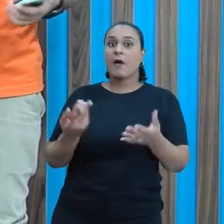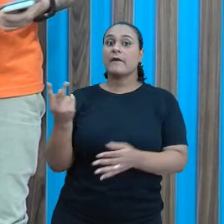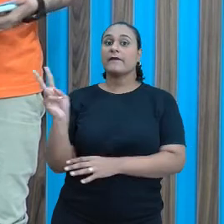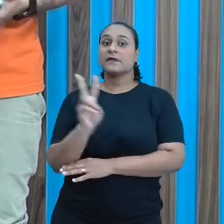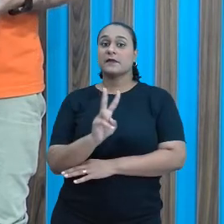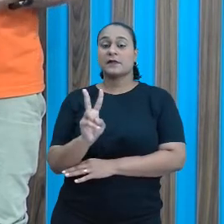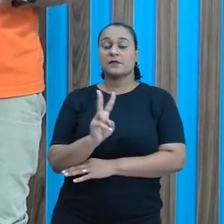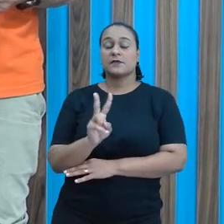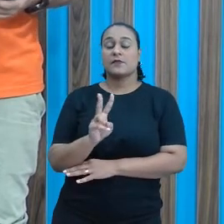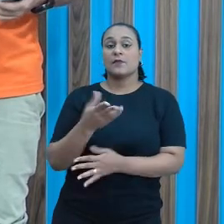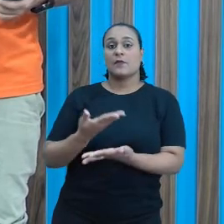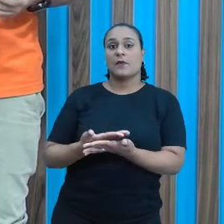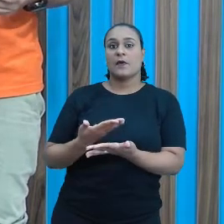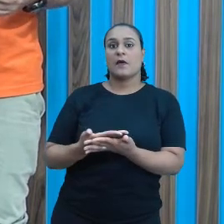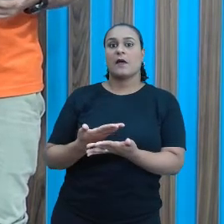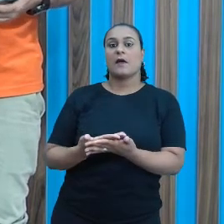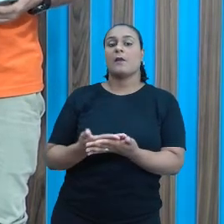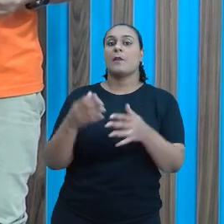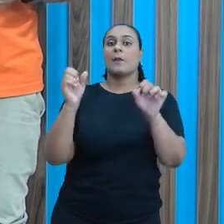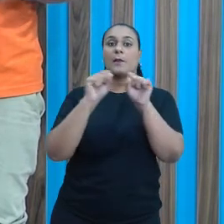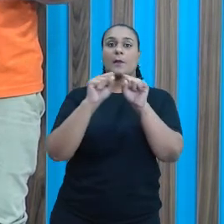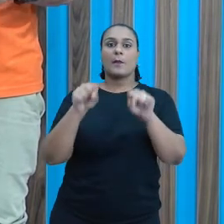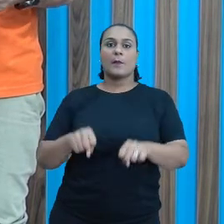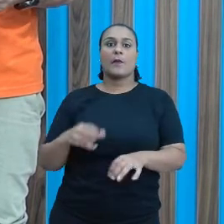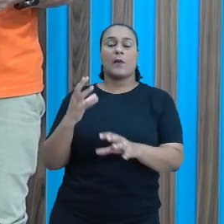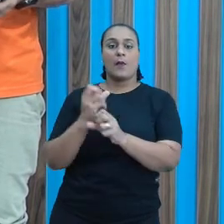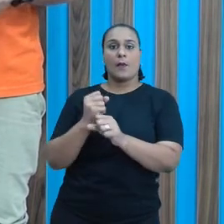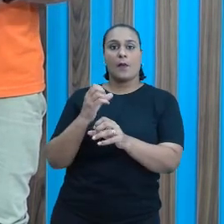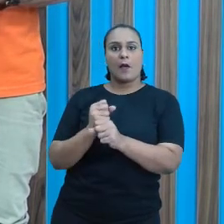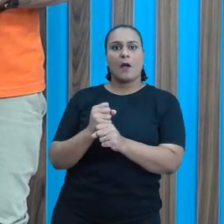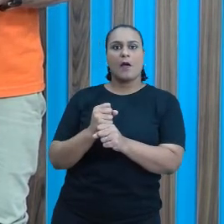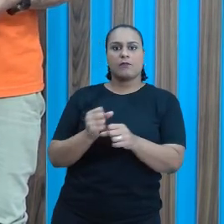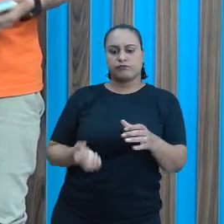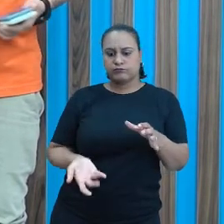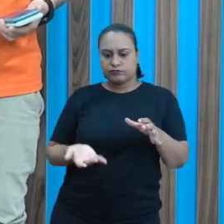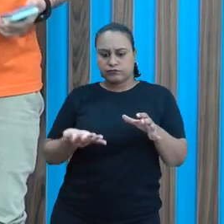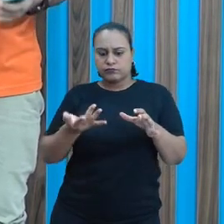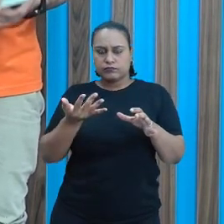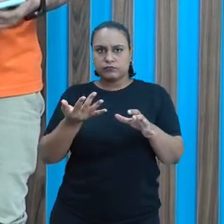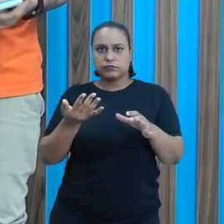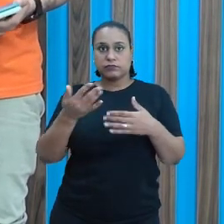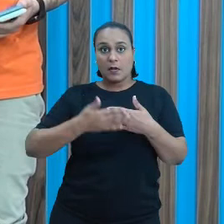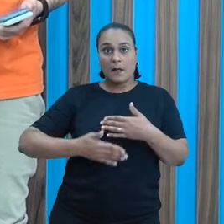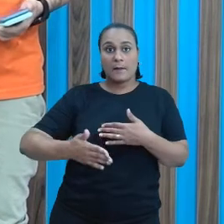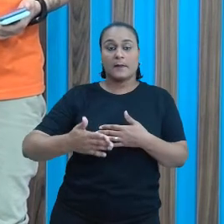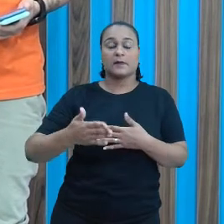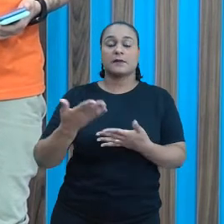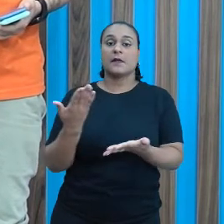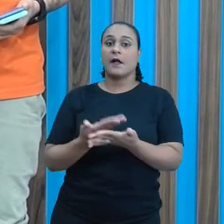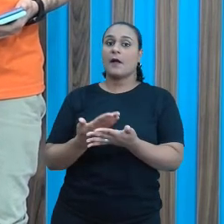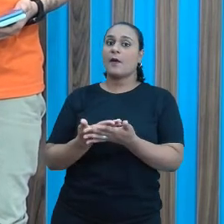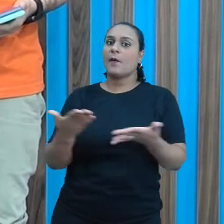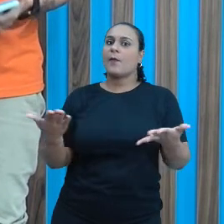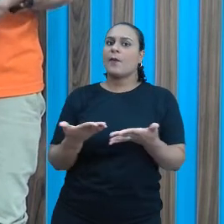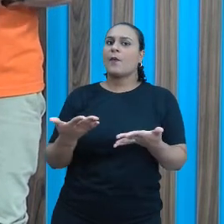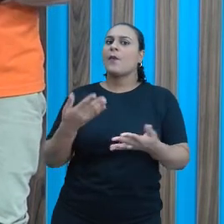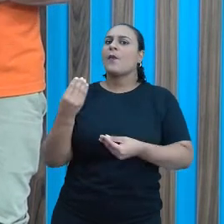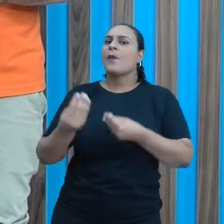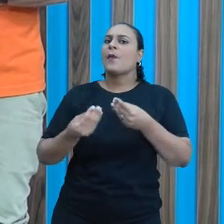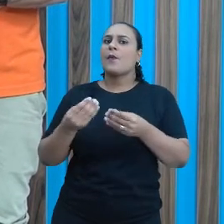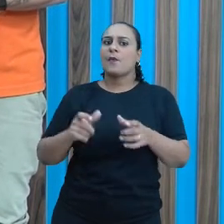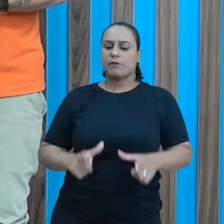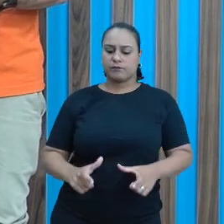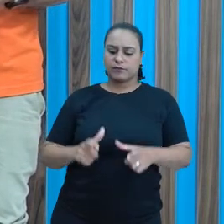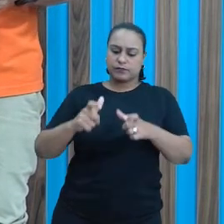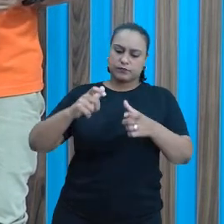aula a gente começou a sistematizar o cálculo do volume e a partir de hoje, nessa aula, a gente vai tentar sistematizar o volume